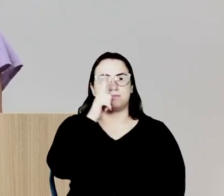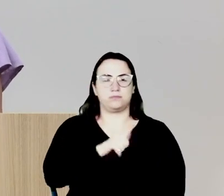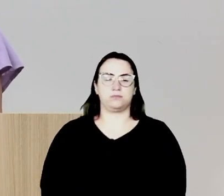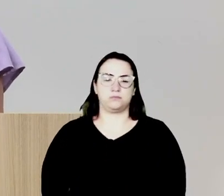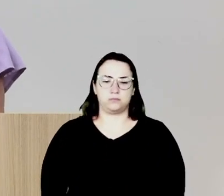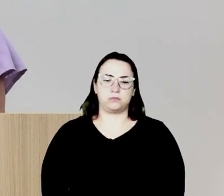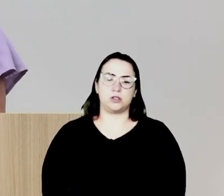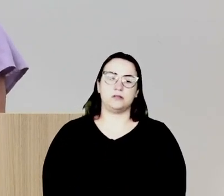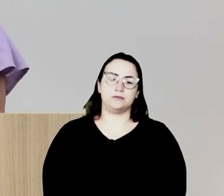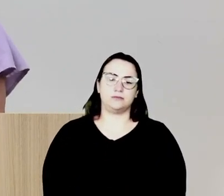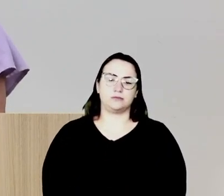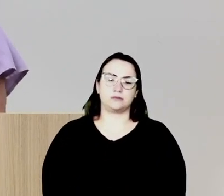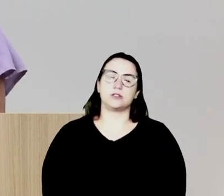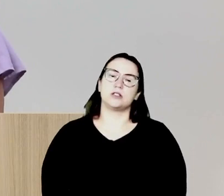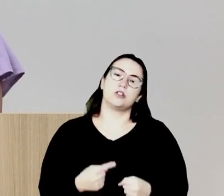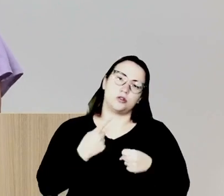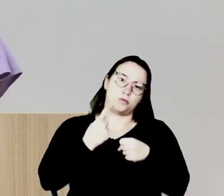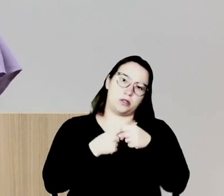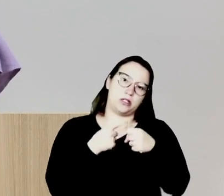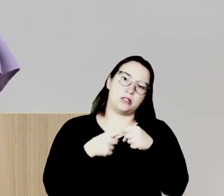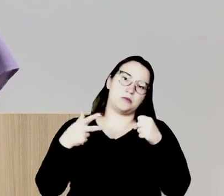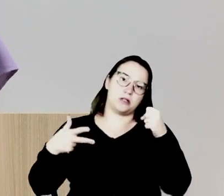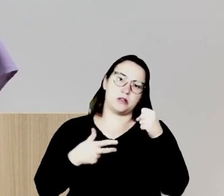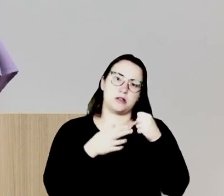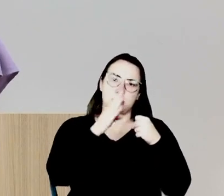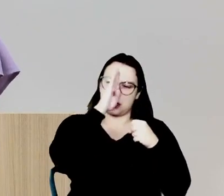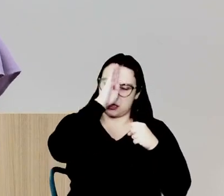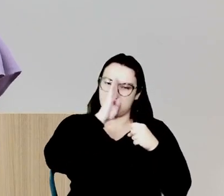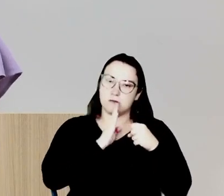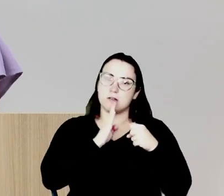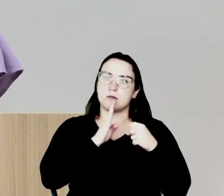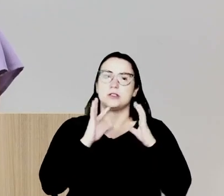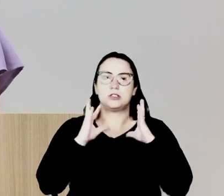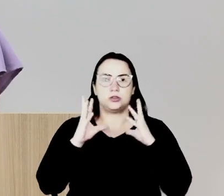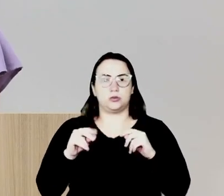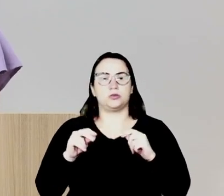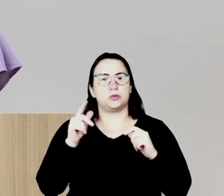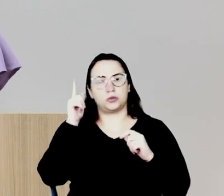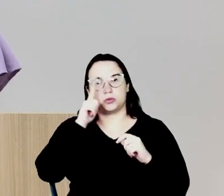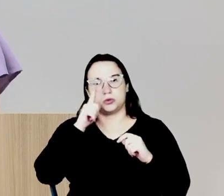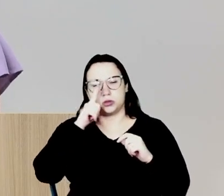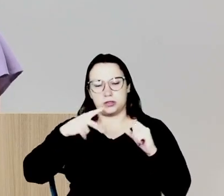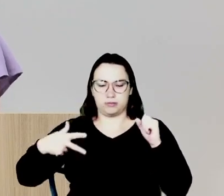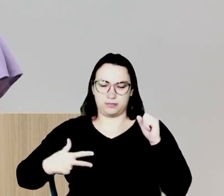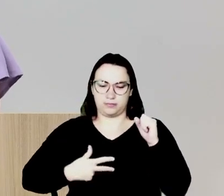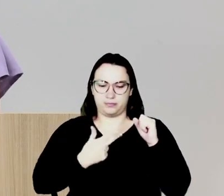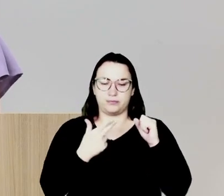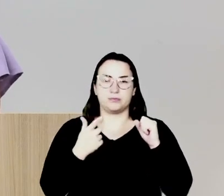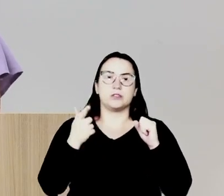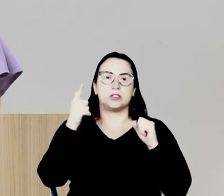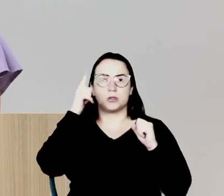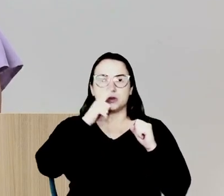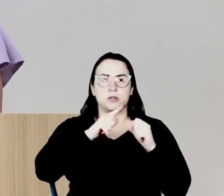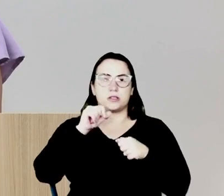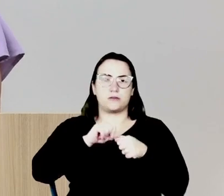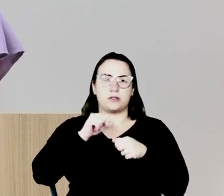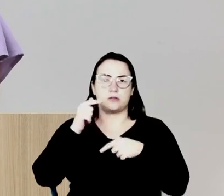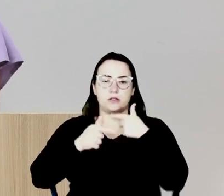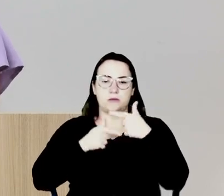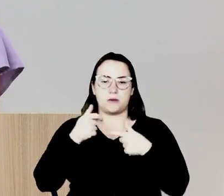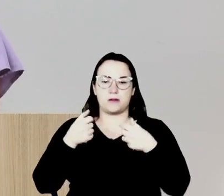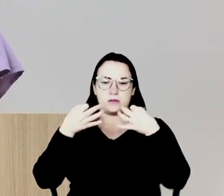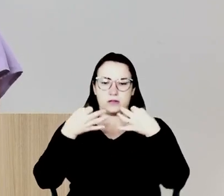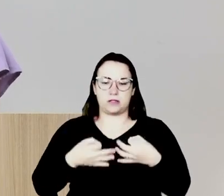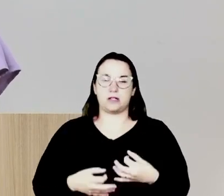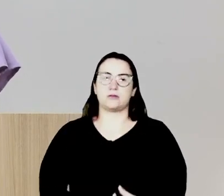com a castração gratuita para que todos tenham condições de castrar e assim a gente consiga fazer um trabalho bem feito. Então,